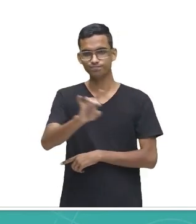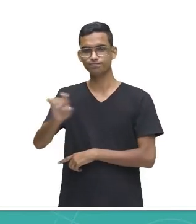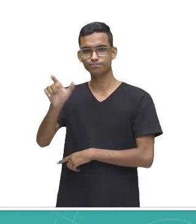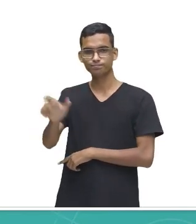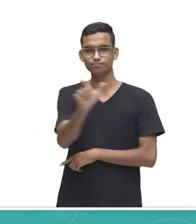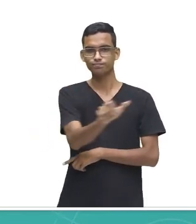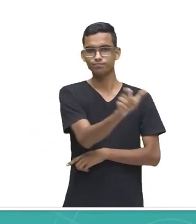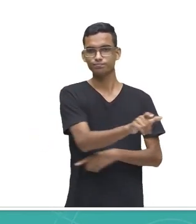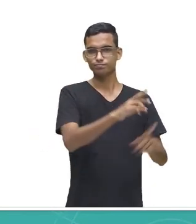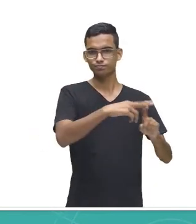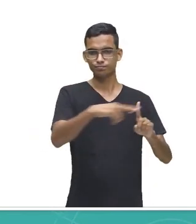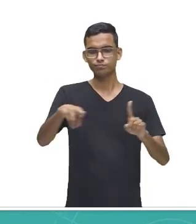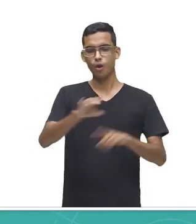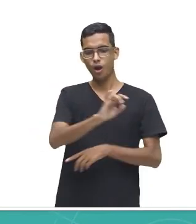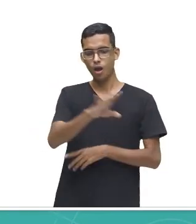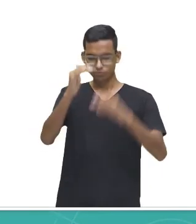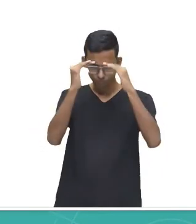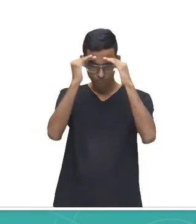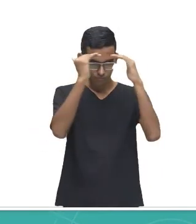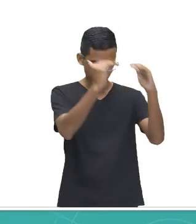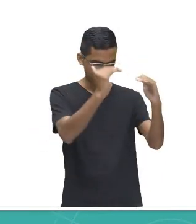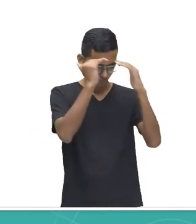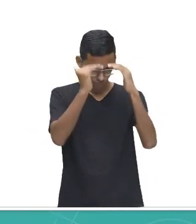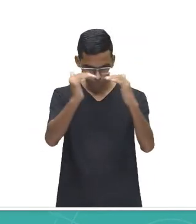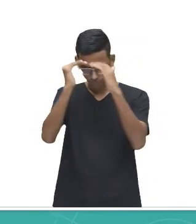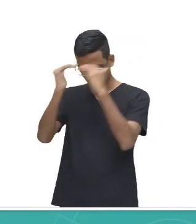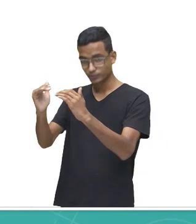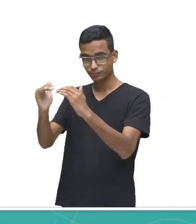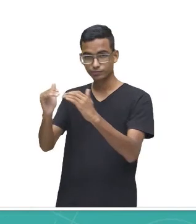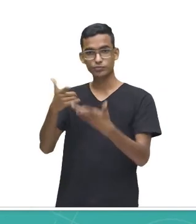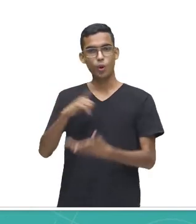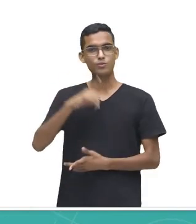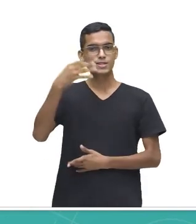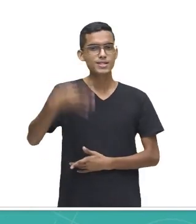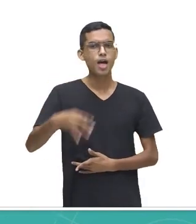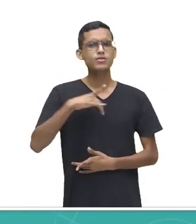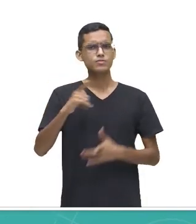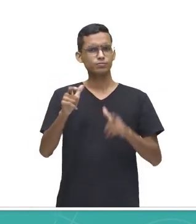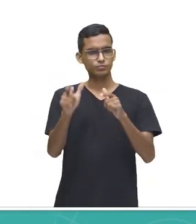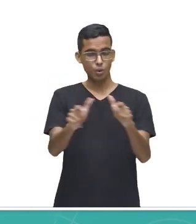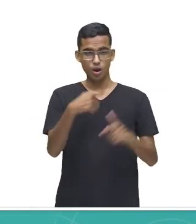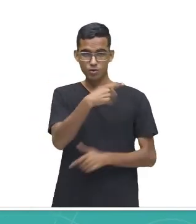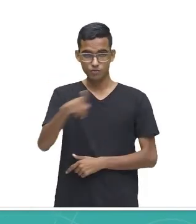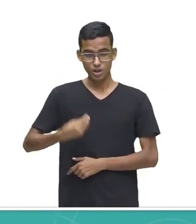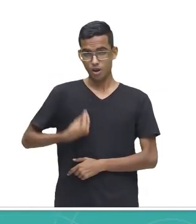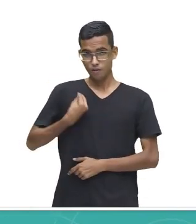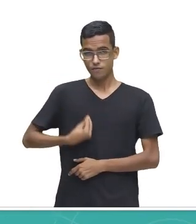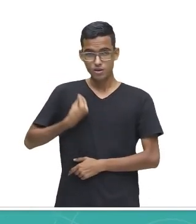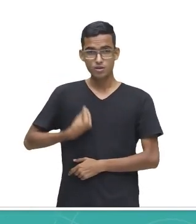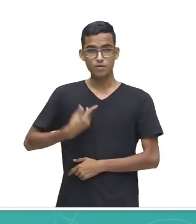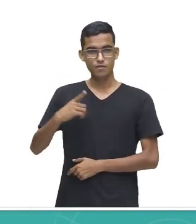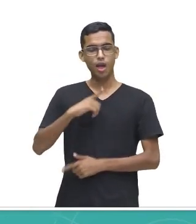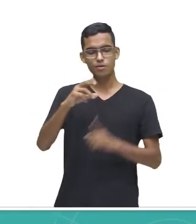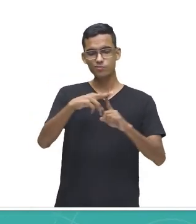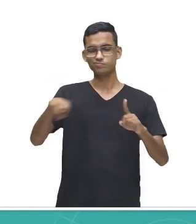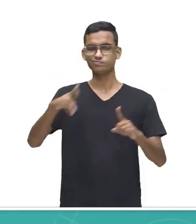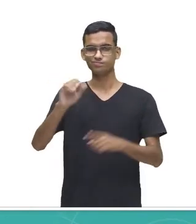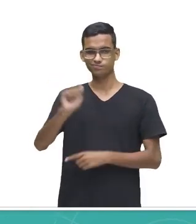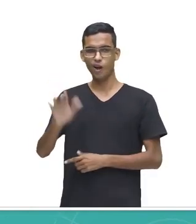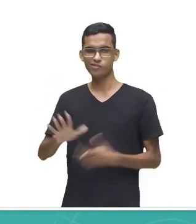com certeza, na localidade onde vocês moram, deve haver uma religião de origem africana.